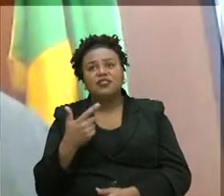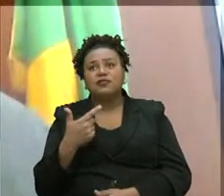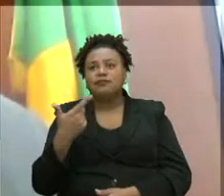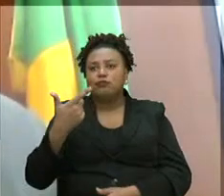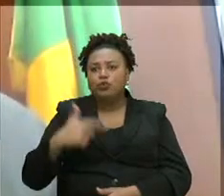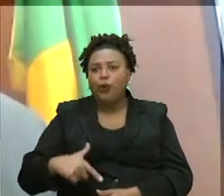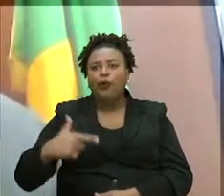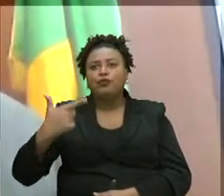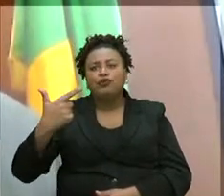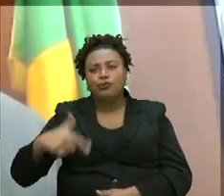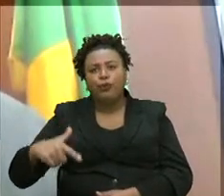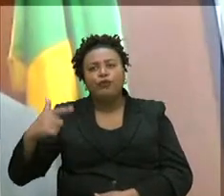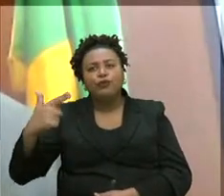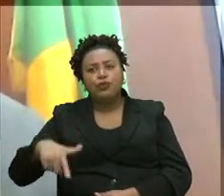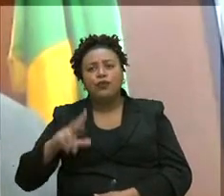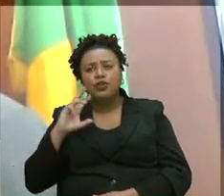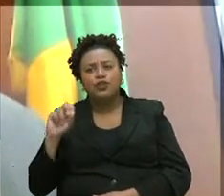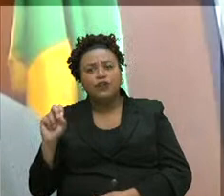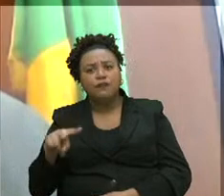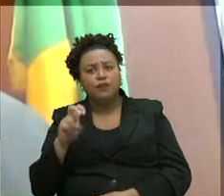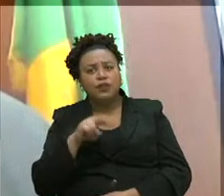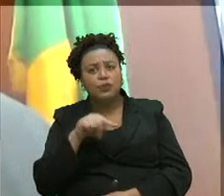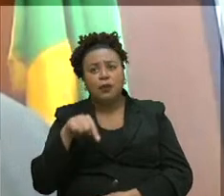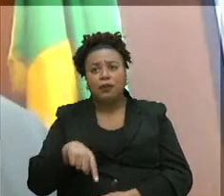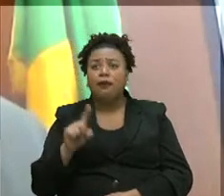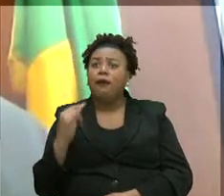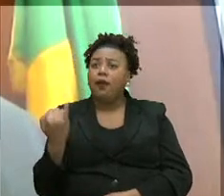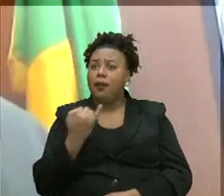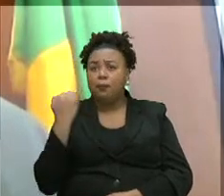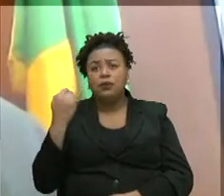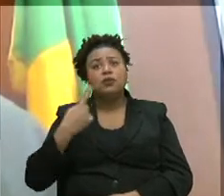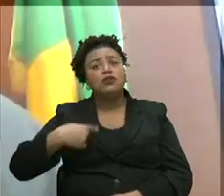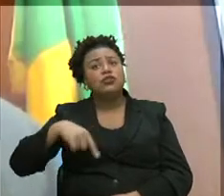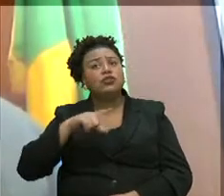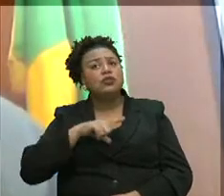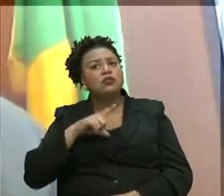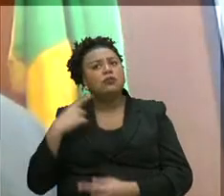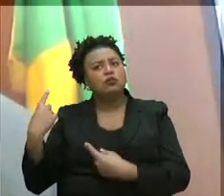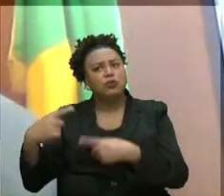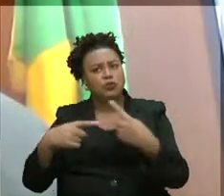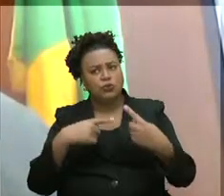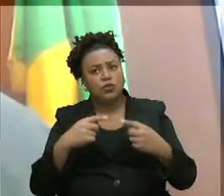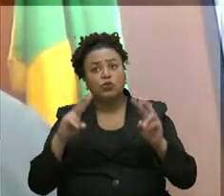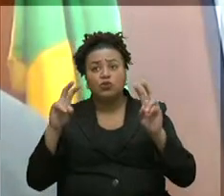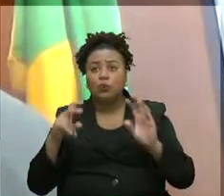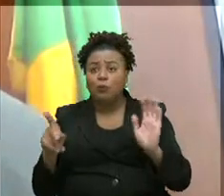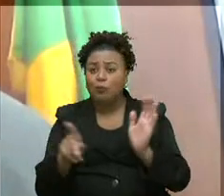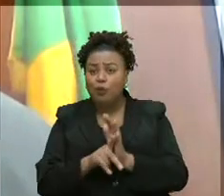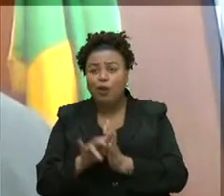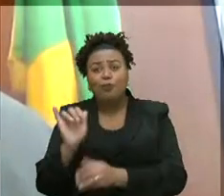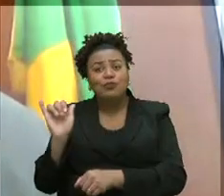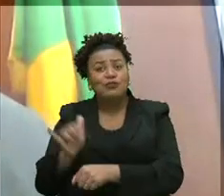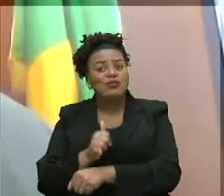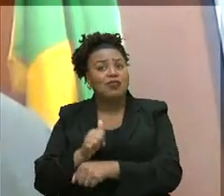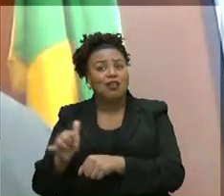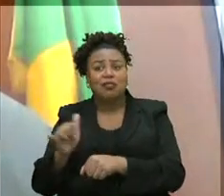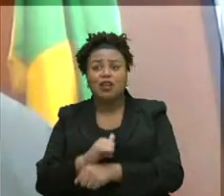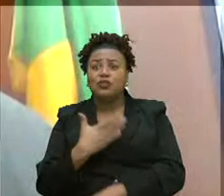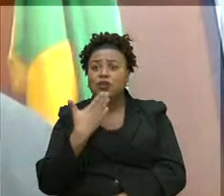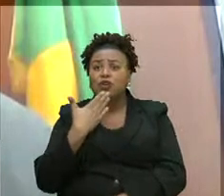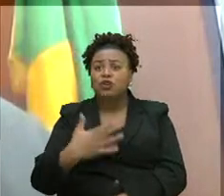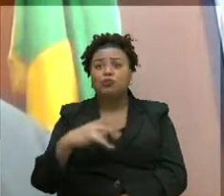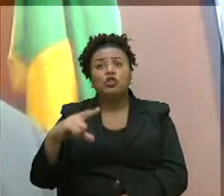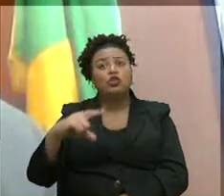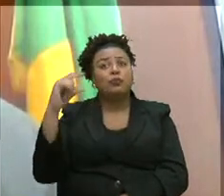reiteradas situações que a gente tem vivenciado aqui na Assembleia, é importante que nós tenhamos uma rediscussão do próprio mecanismo do requerimento